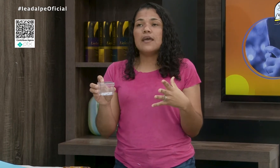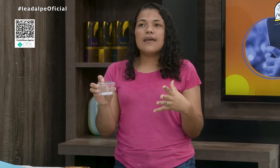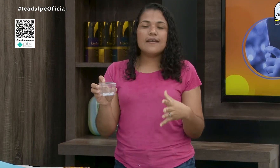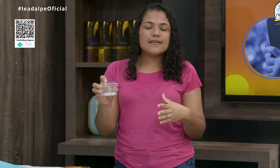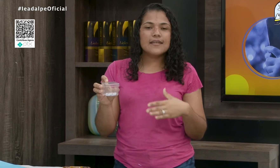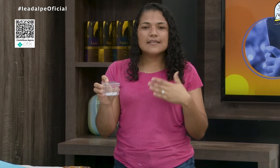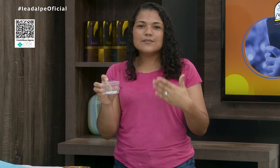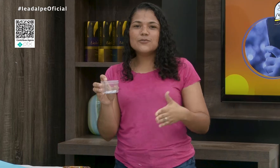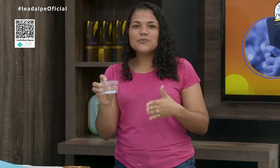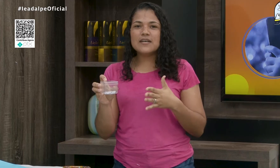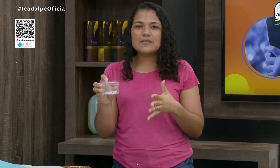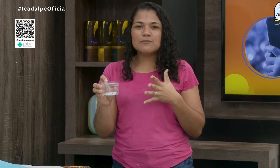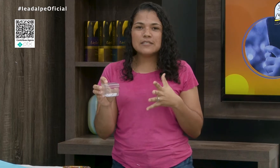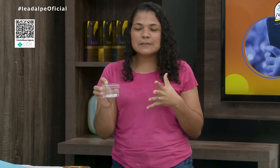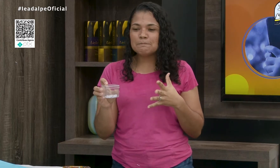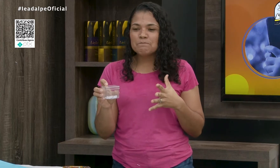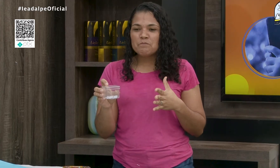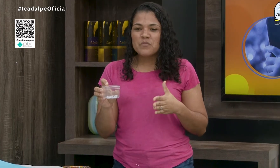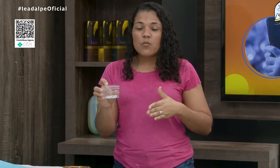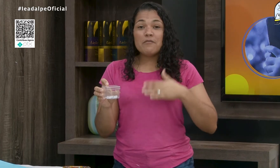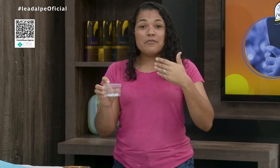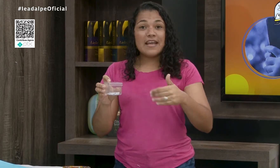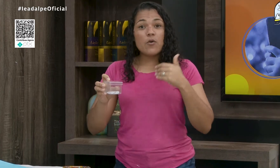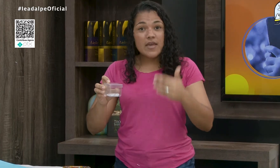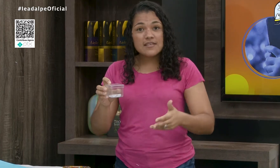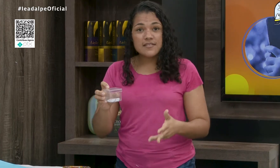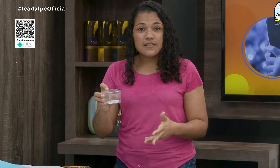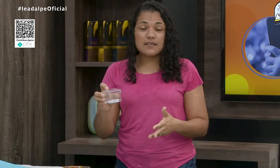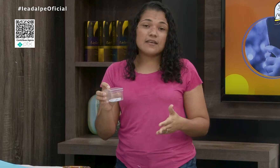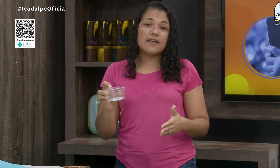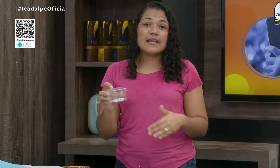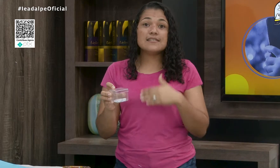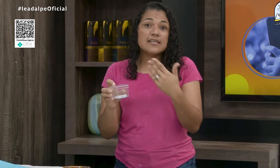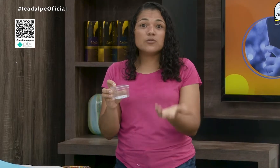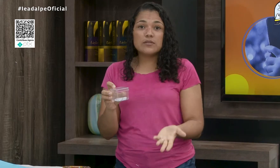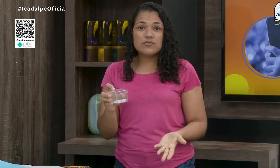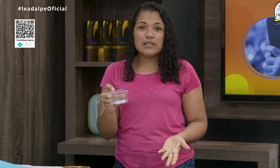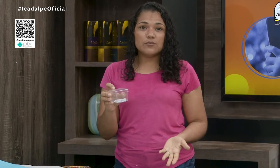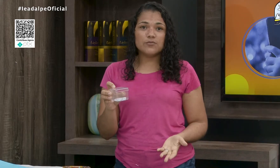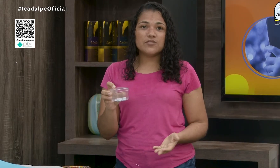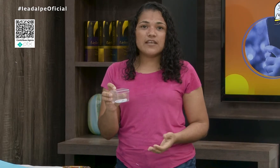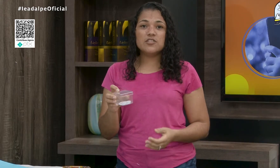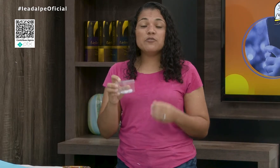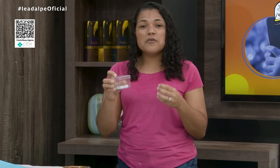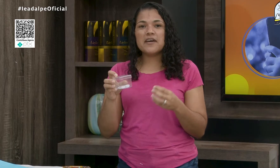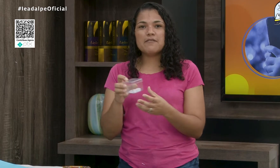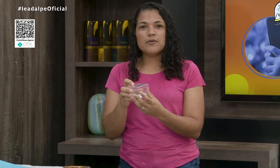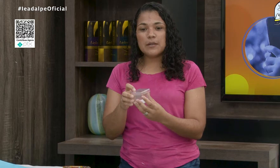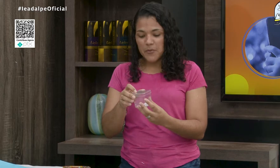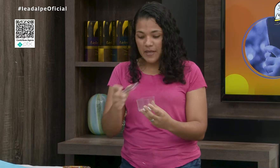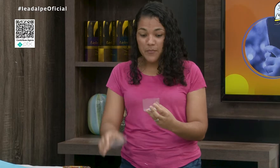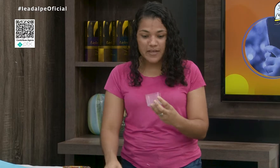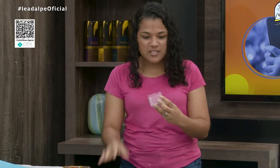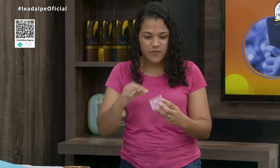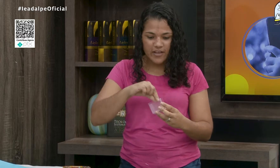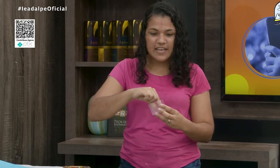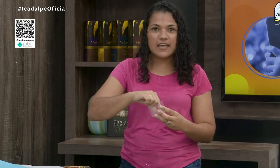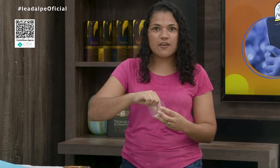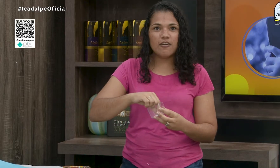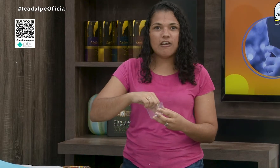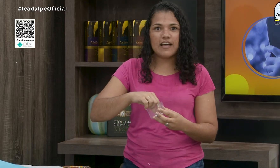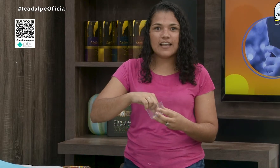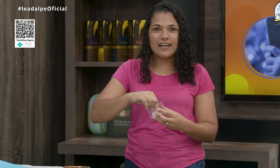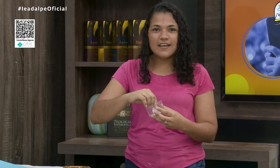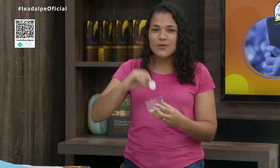vai criando uma frequência, é assídua nos alunos, né? Eles não vão querer faltar, por quê? Porque eles vão